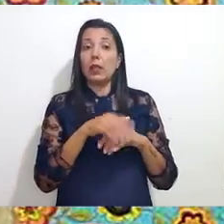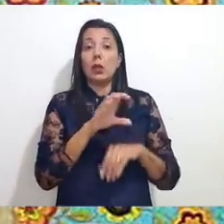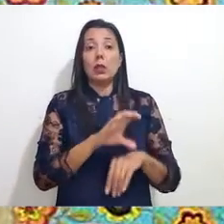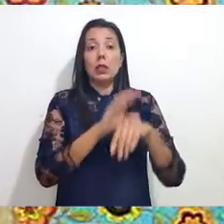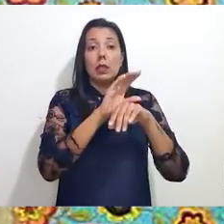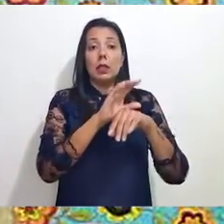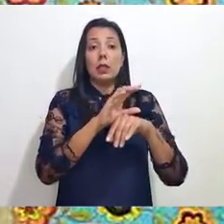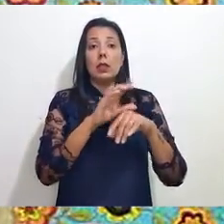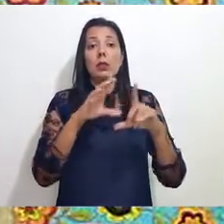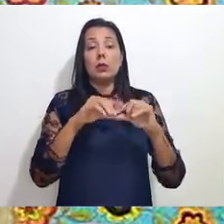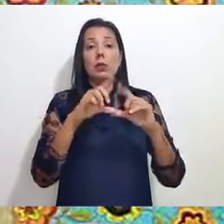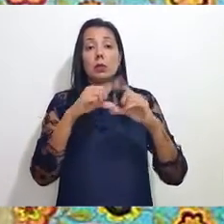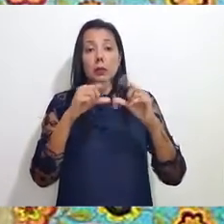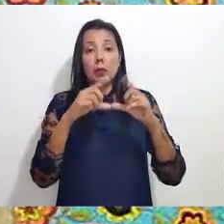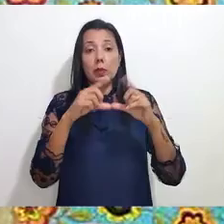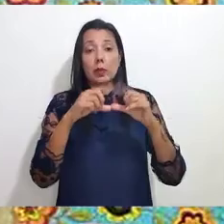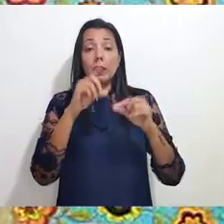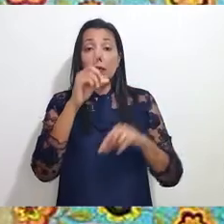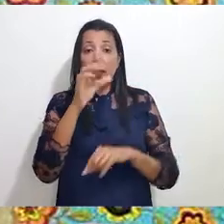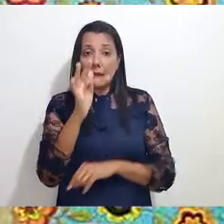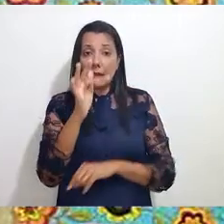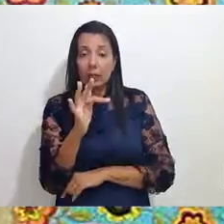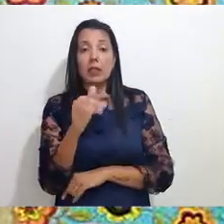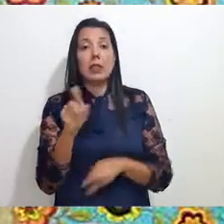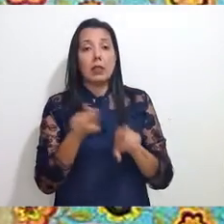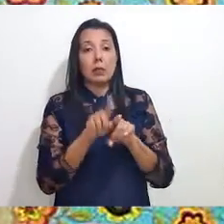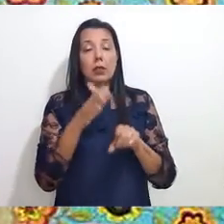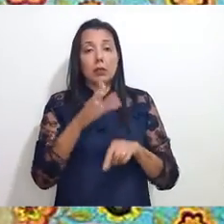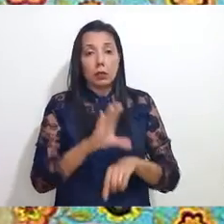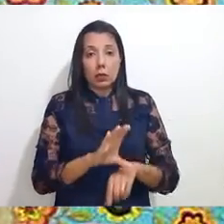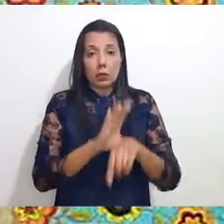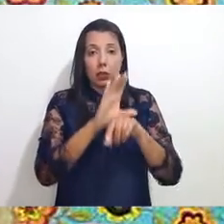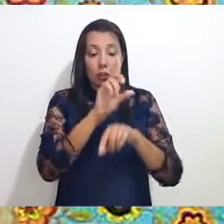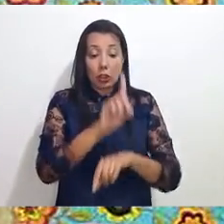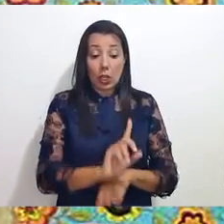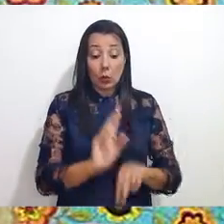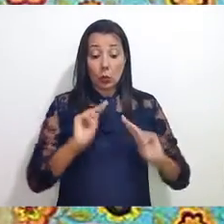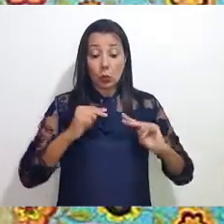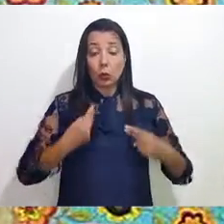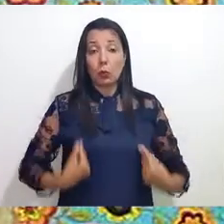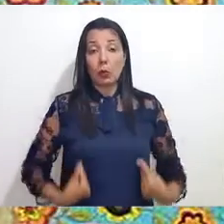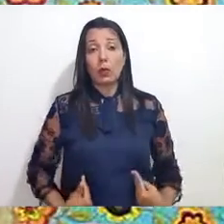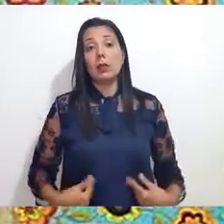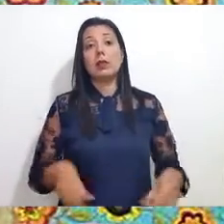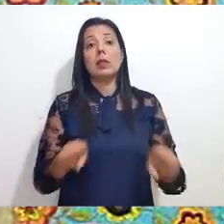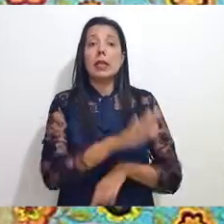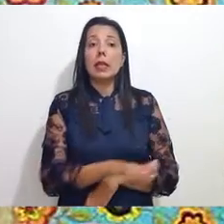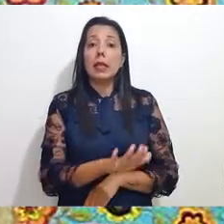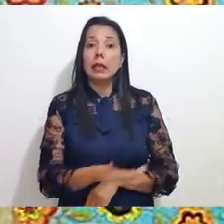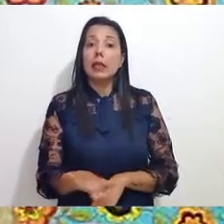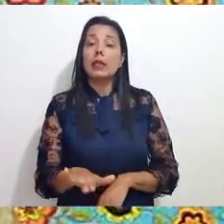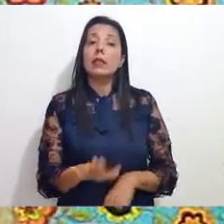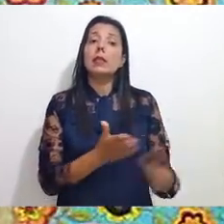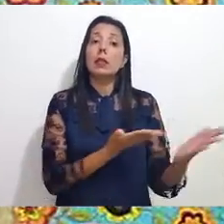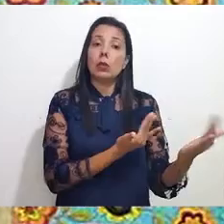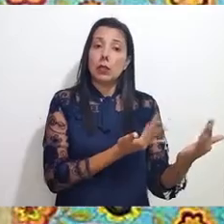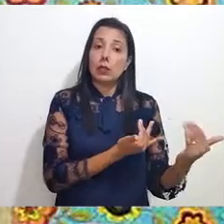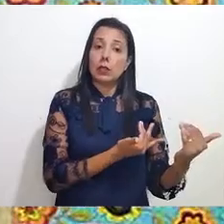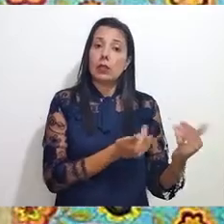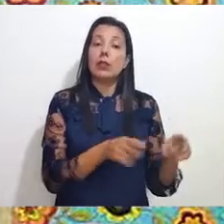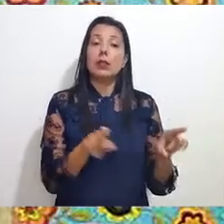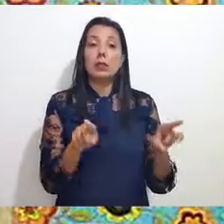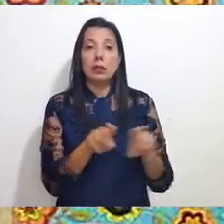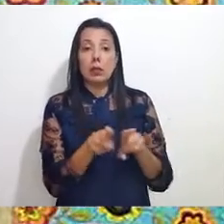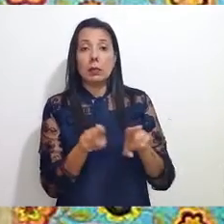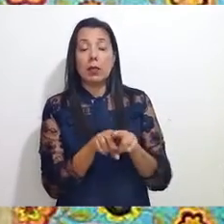e já fui também conselheira de direitos humanos, conselheira da criança, do adolescente, né, do CDCA, e a gente está aqui,